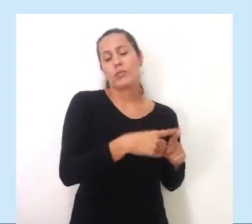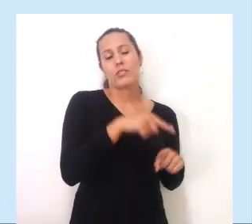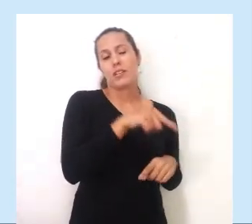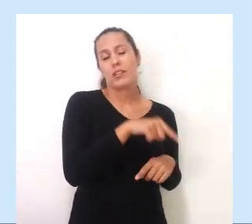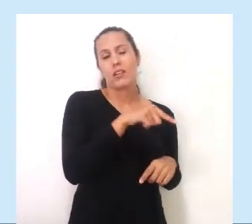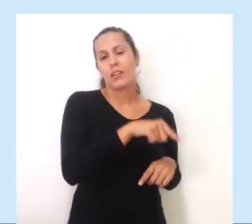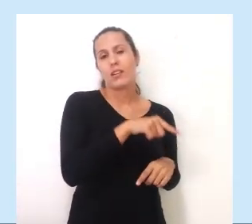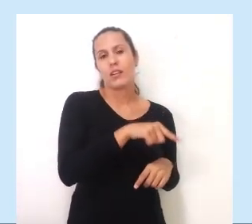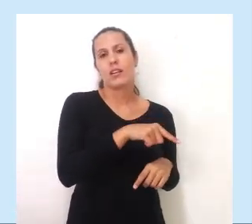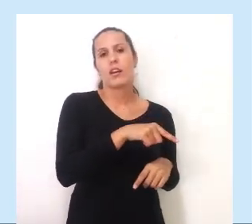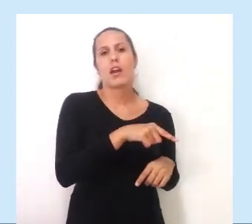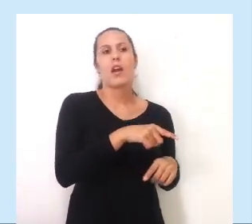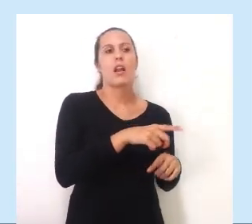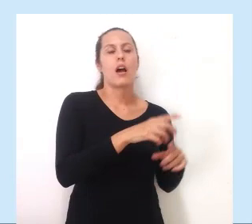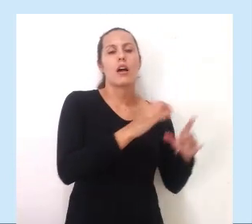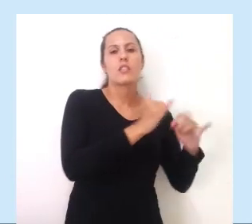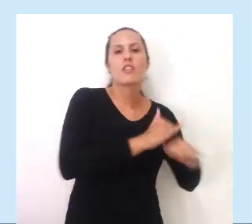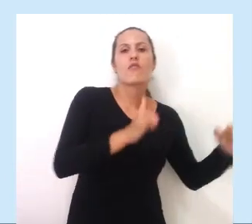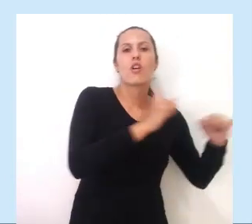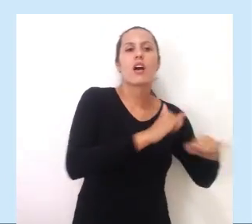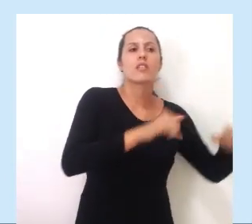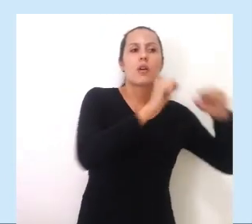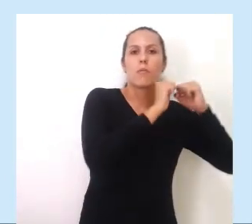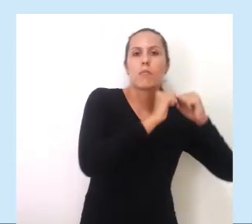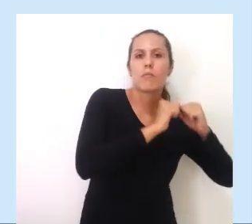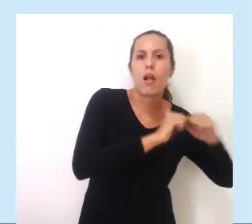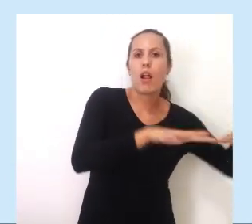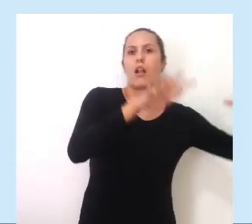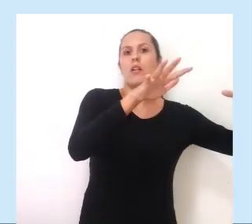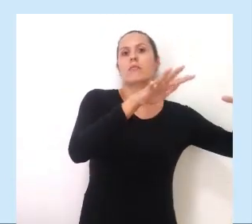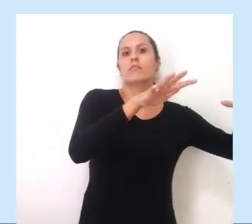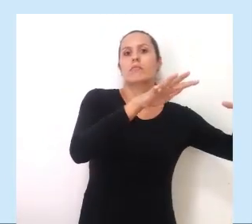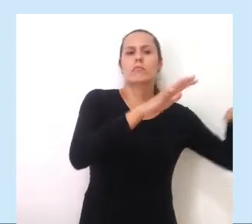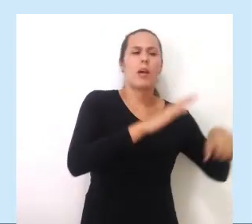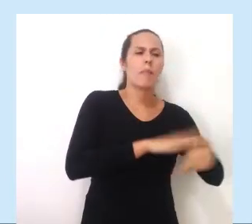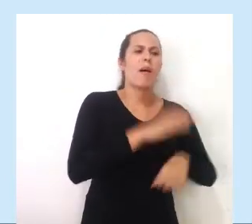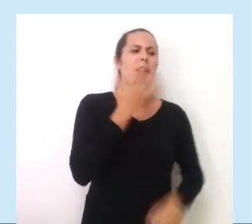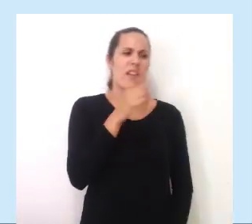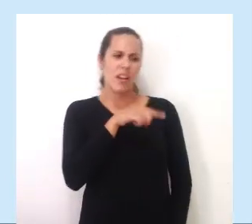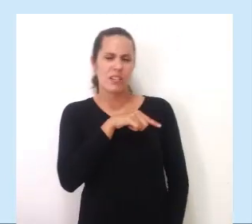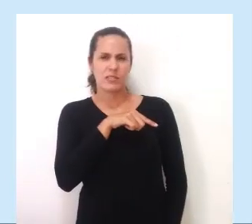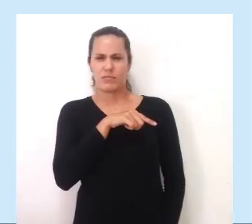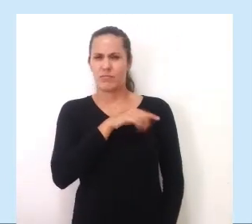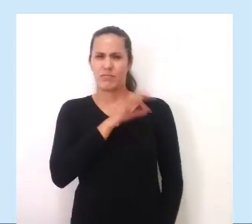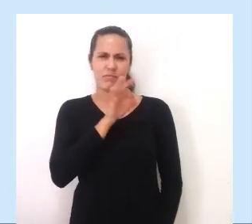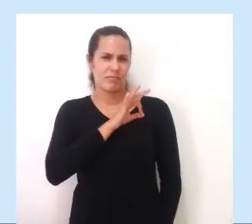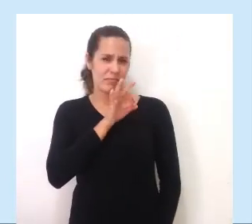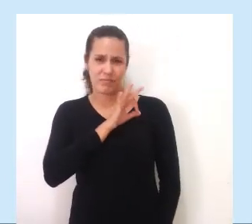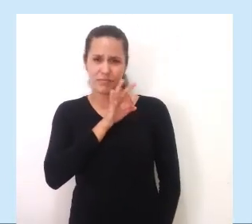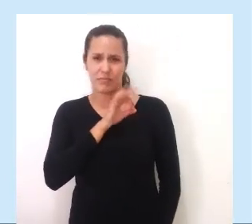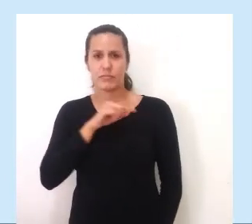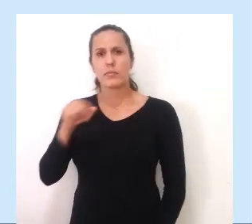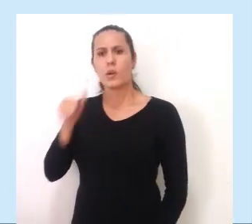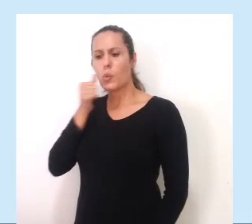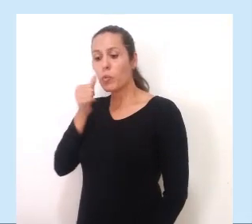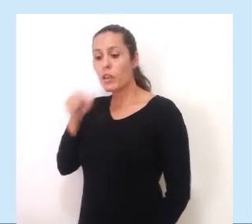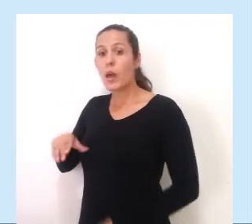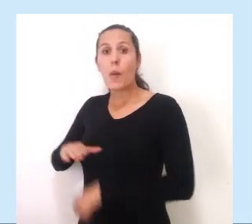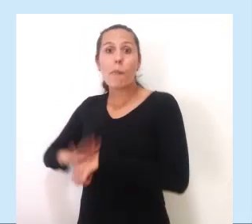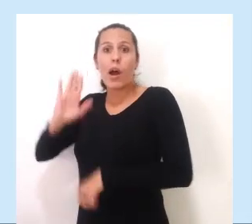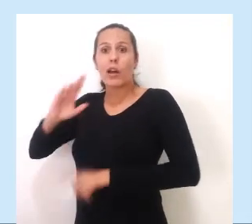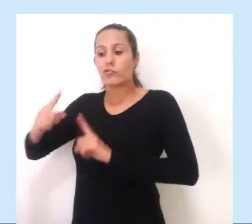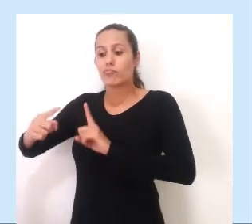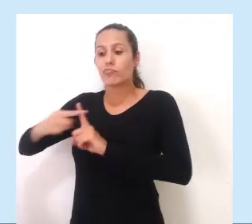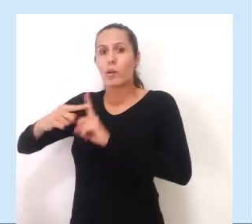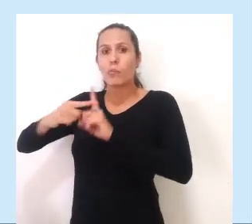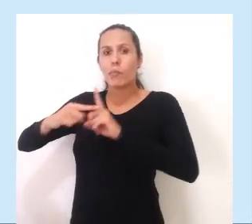o masculino é mais fácil porque ele teve uma ampla divulgação, tá certo? É